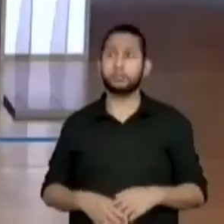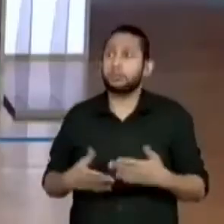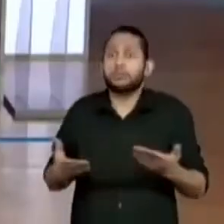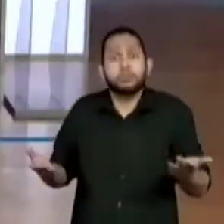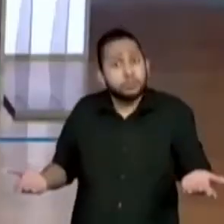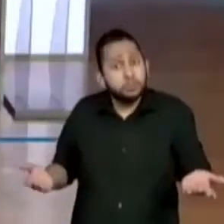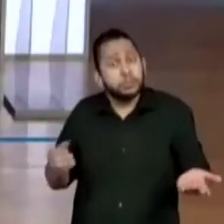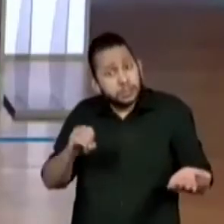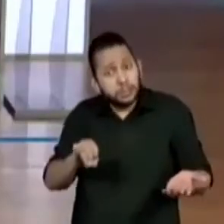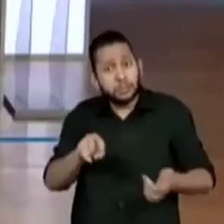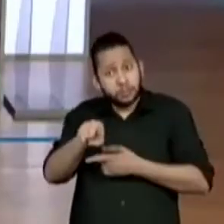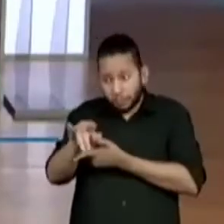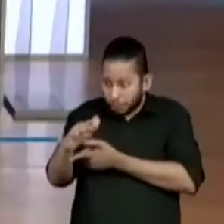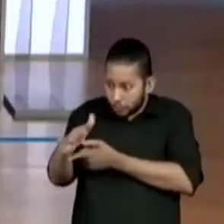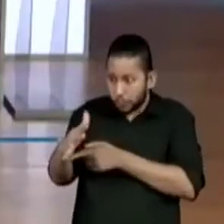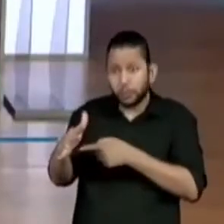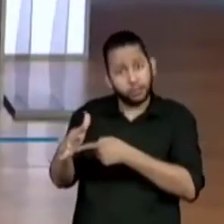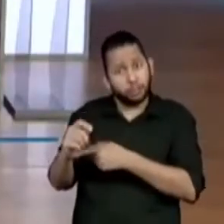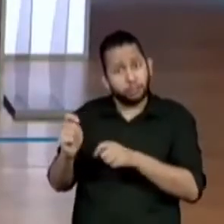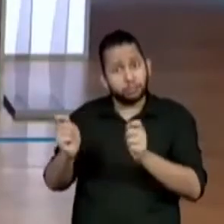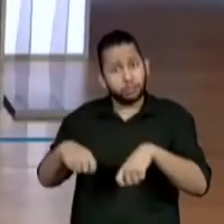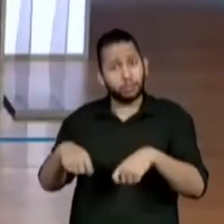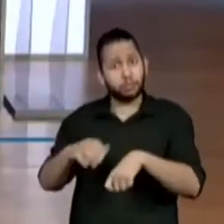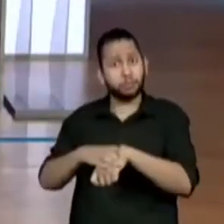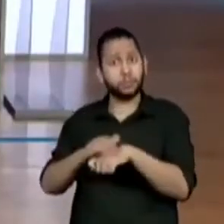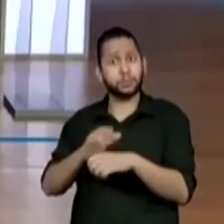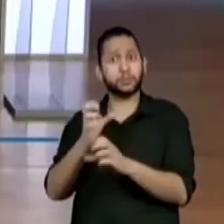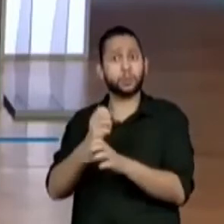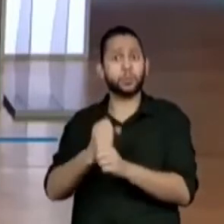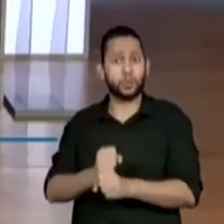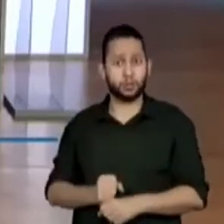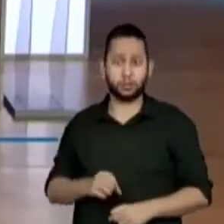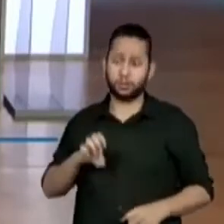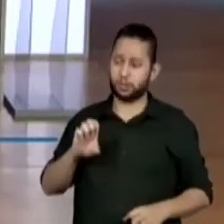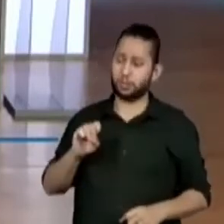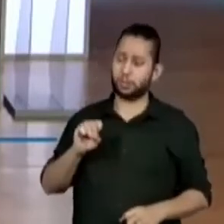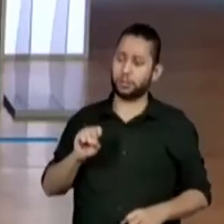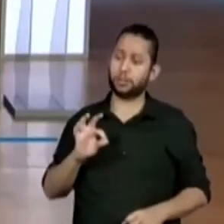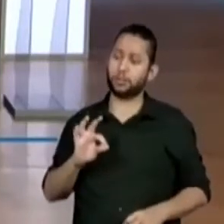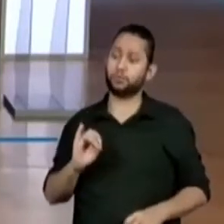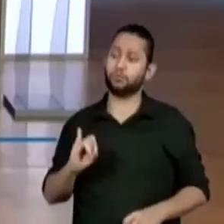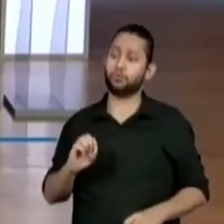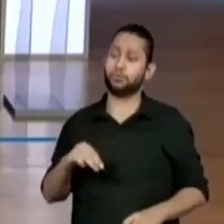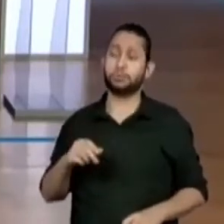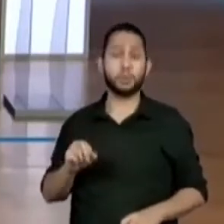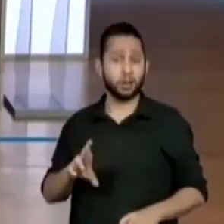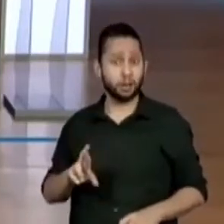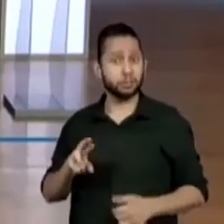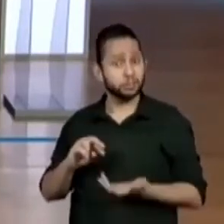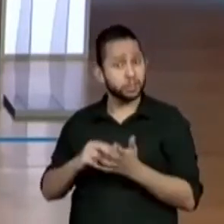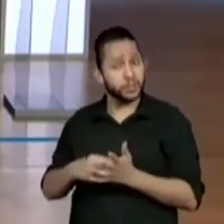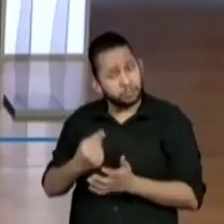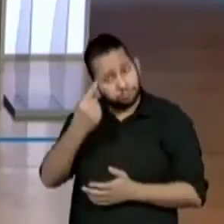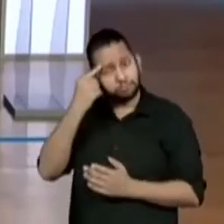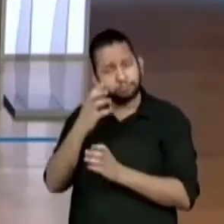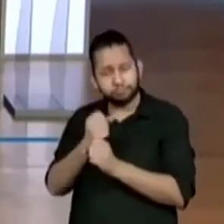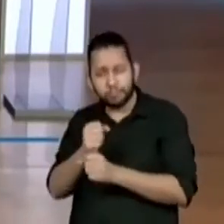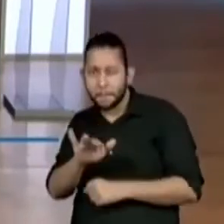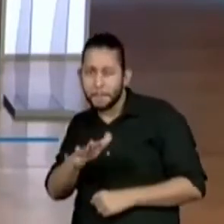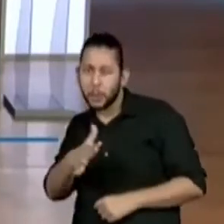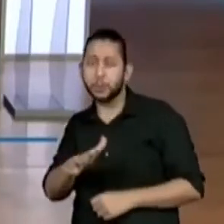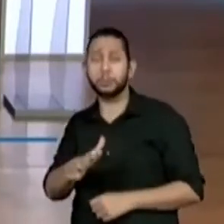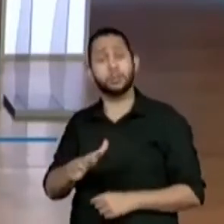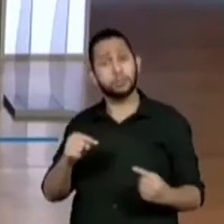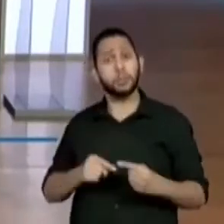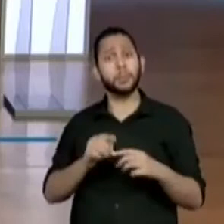Como não? Sim, ainda é matemática. Estimar um valor é matemática, certo? E é um